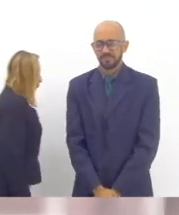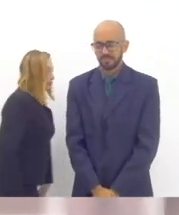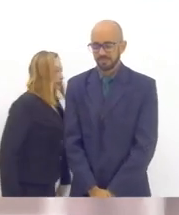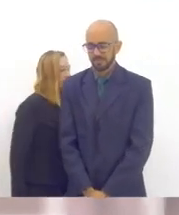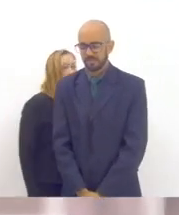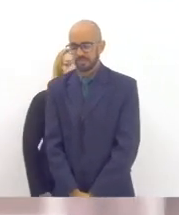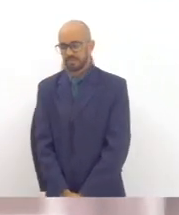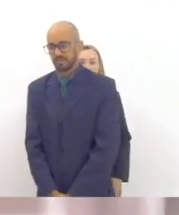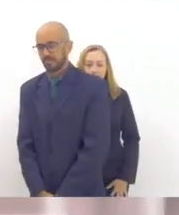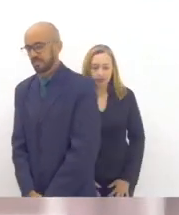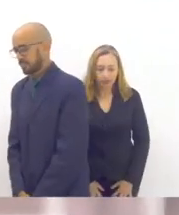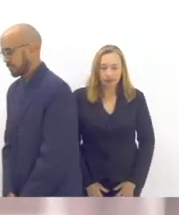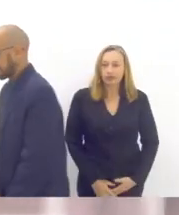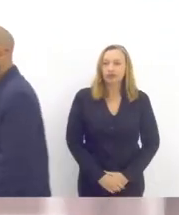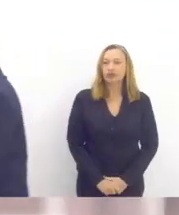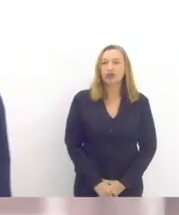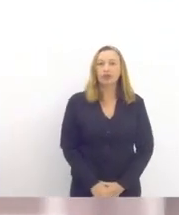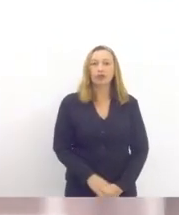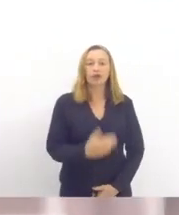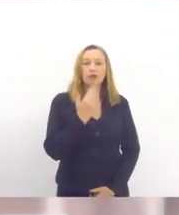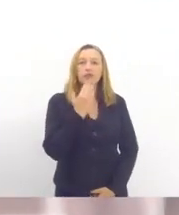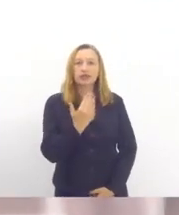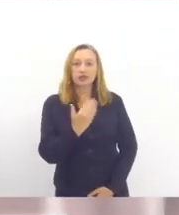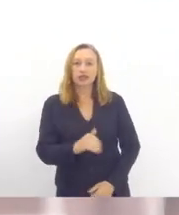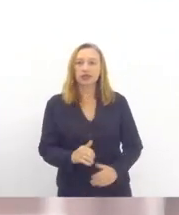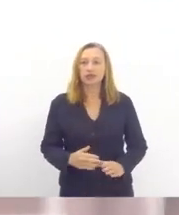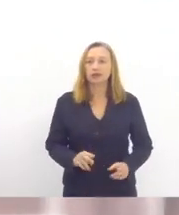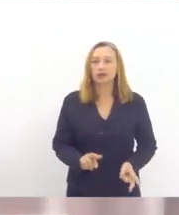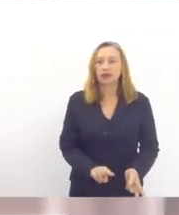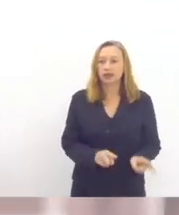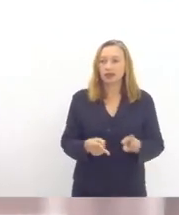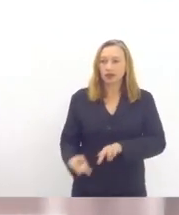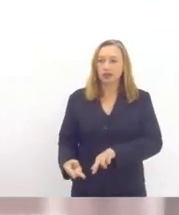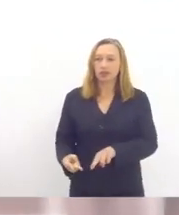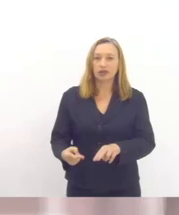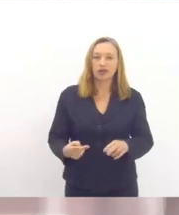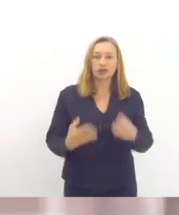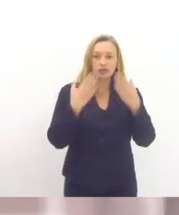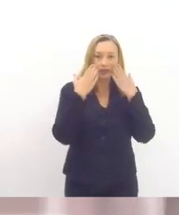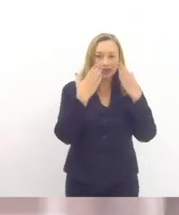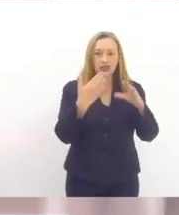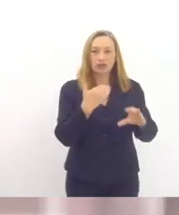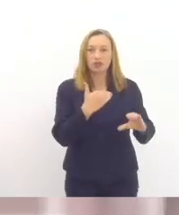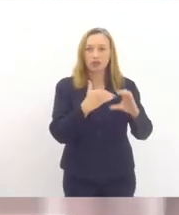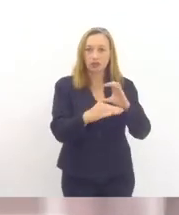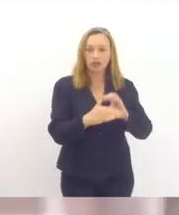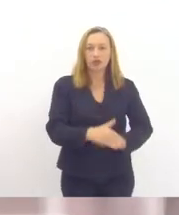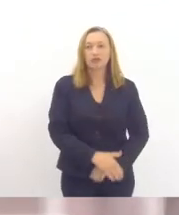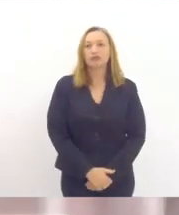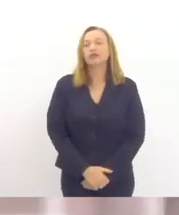Eu vou, então, solicitar, se encaminhe a apresentação por e-mail.